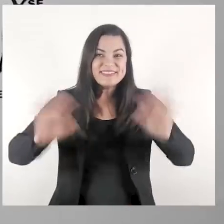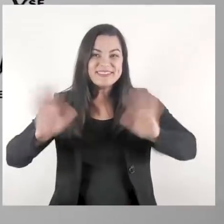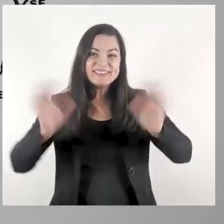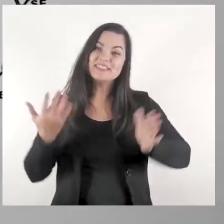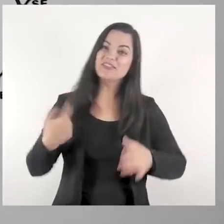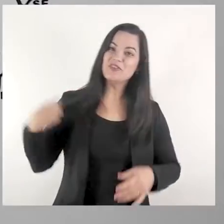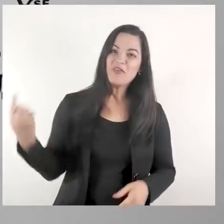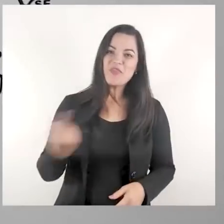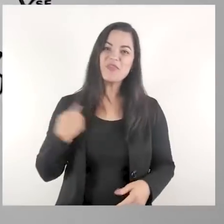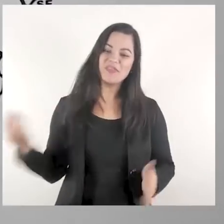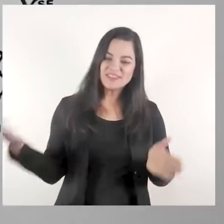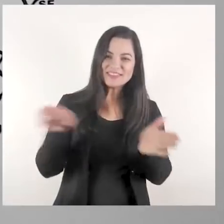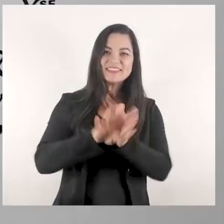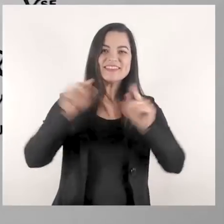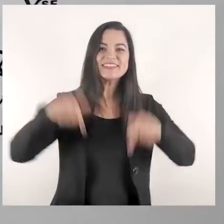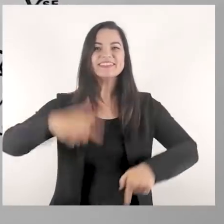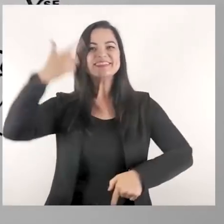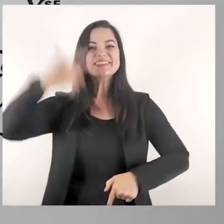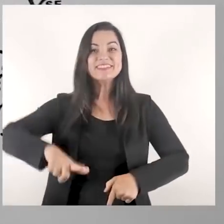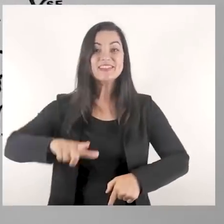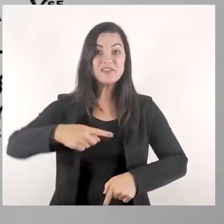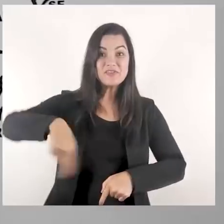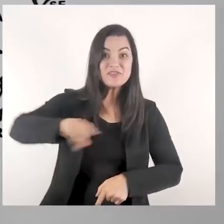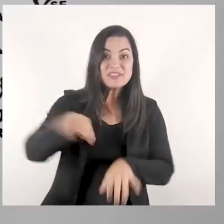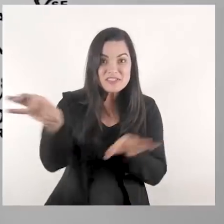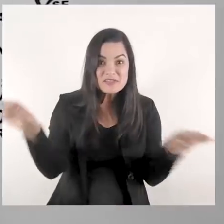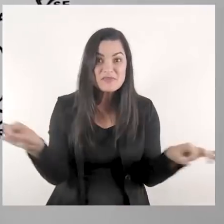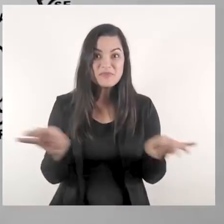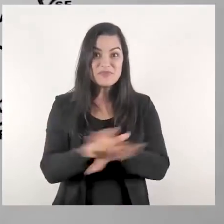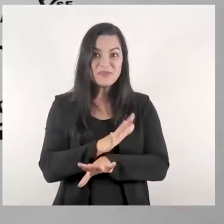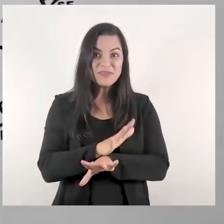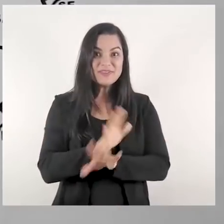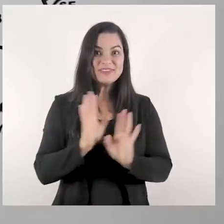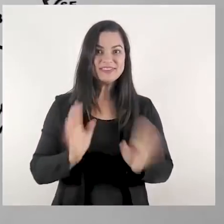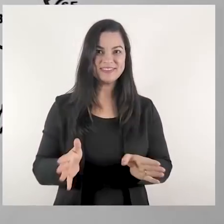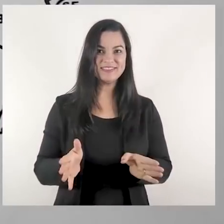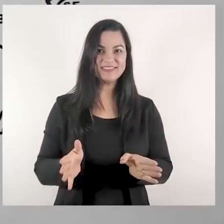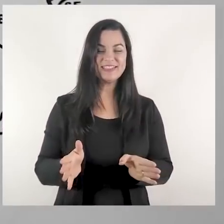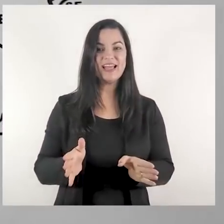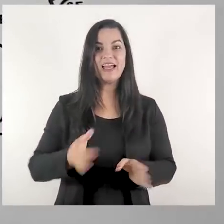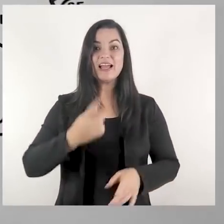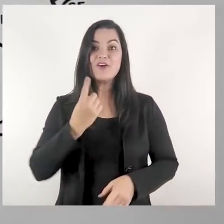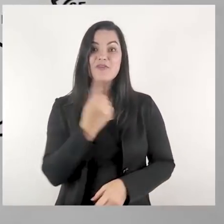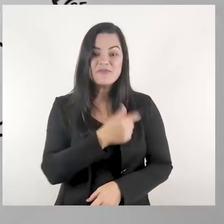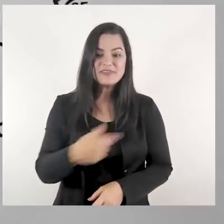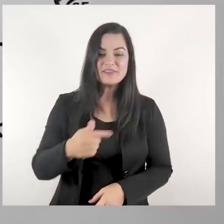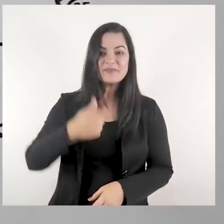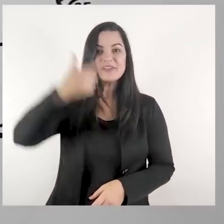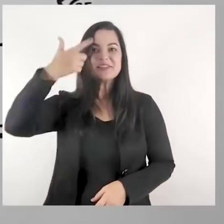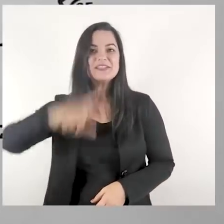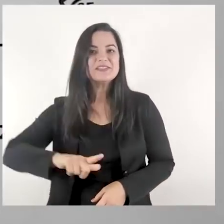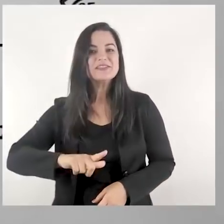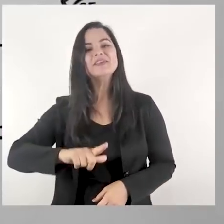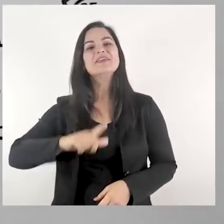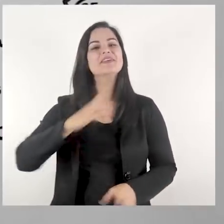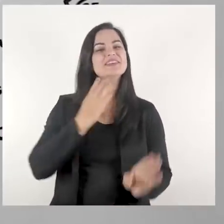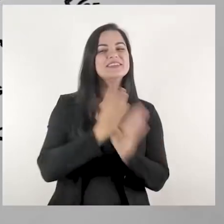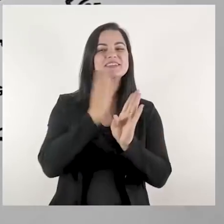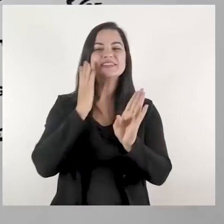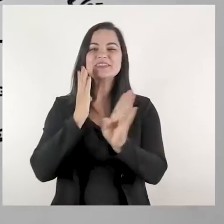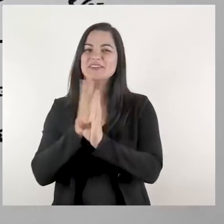Chegamos, turma! Preparados para mais uma semana de descobertas com os nossos desafios do